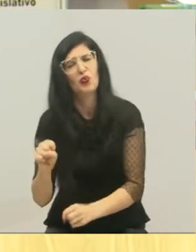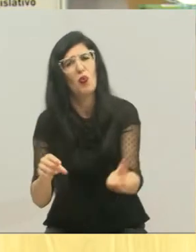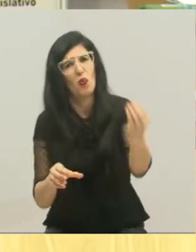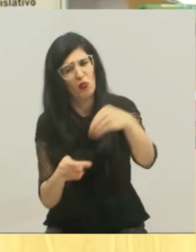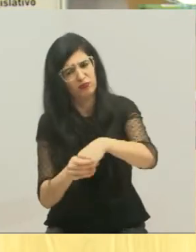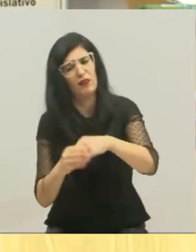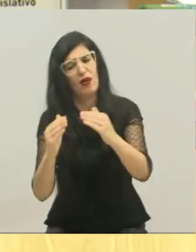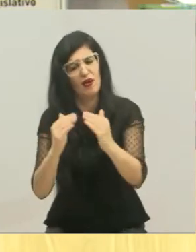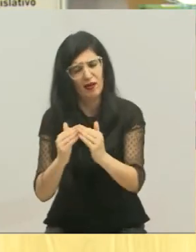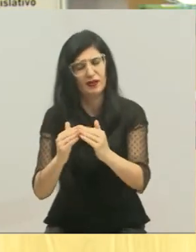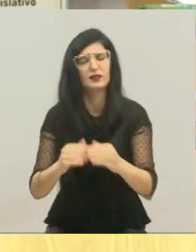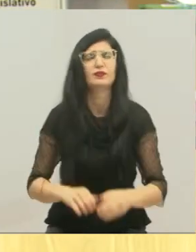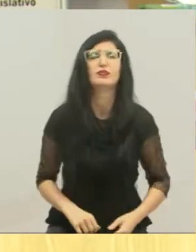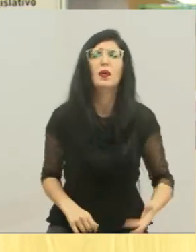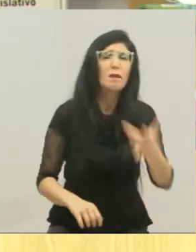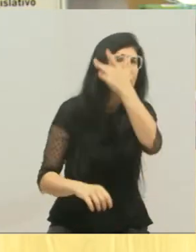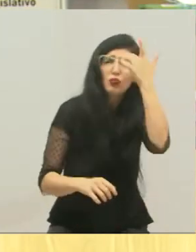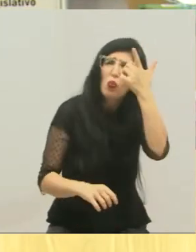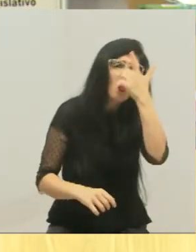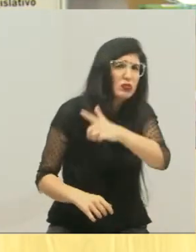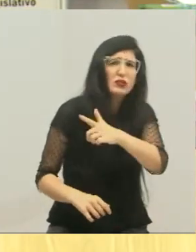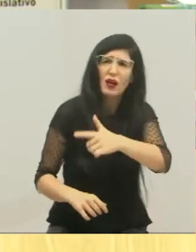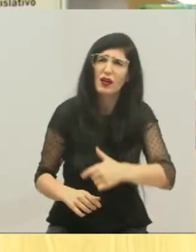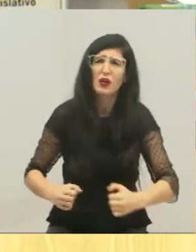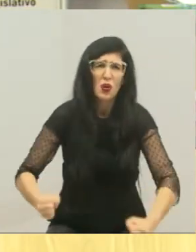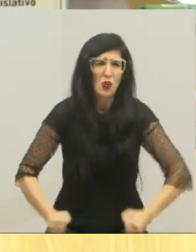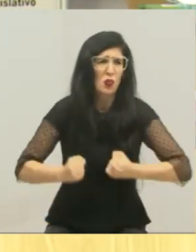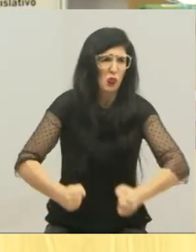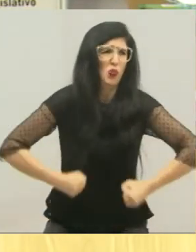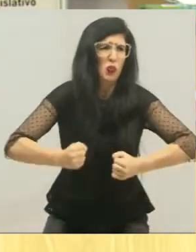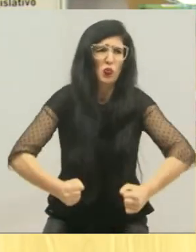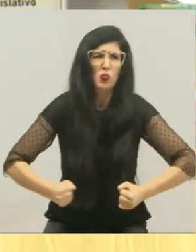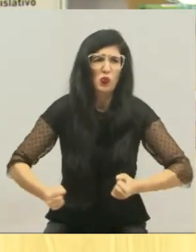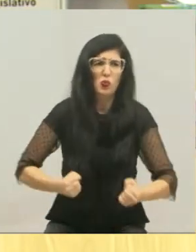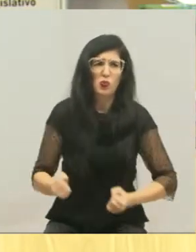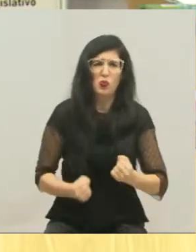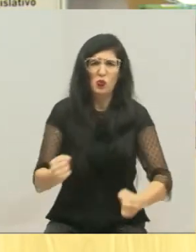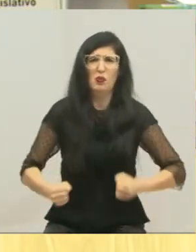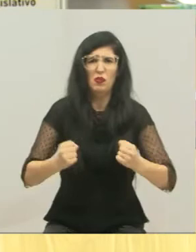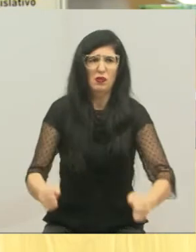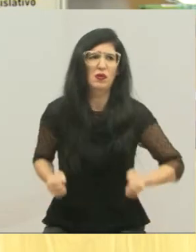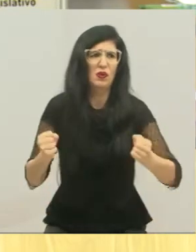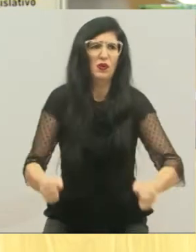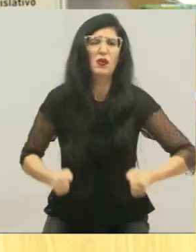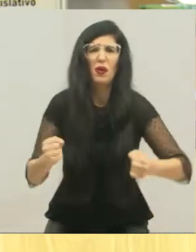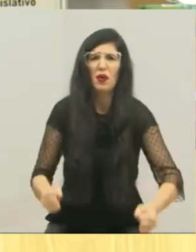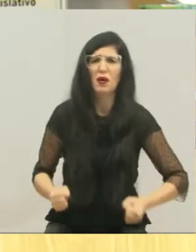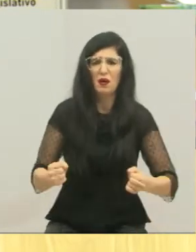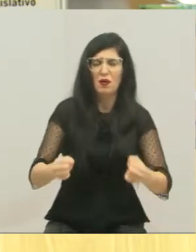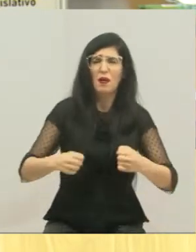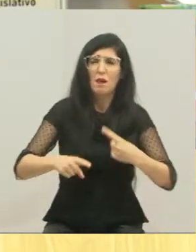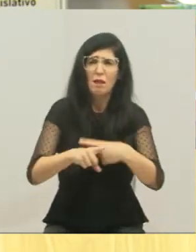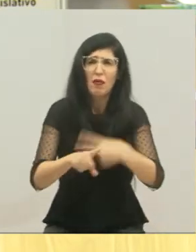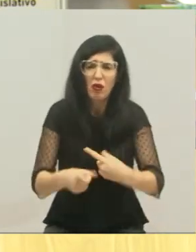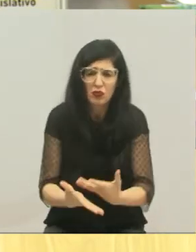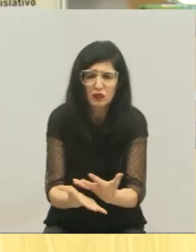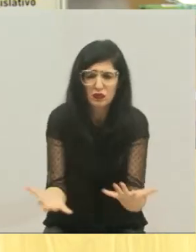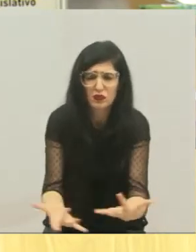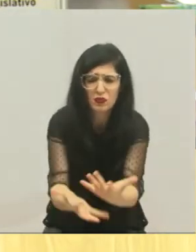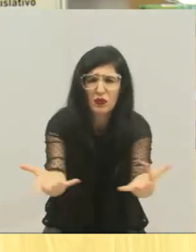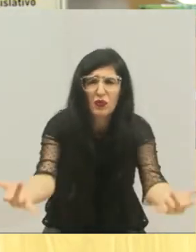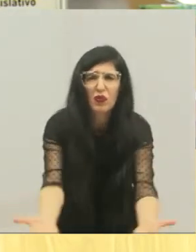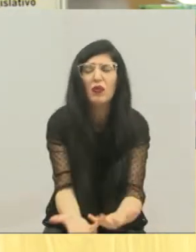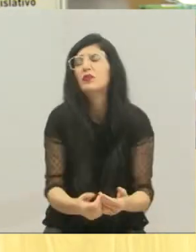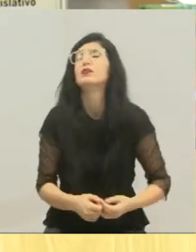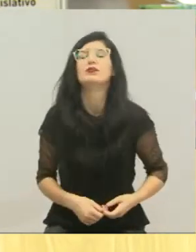não consegue sair de sua residência devido à valeta que foi aberta e por várias vezes esse senhor tem que ser socorrido pelo SAMU,